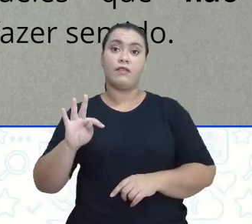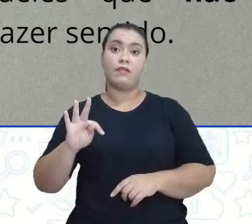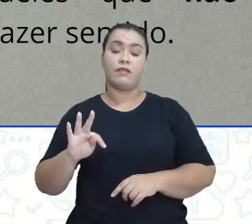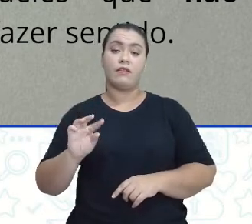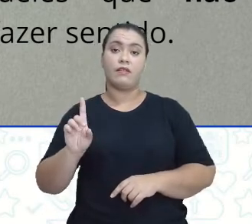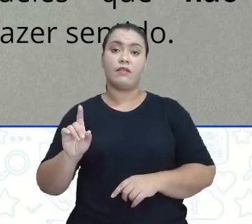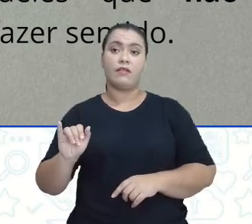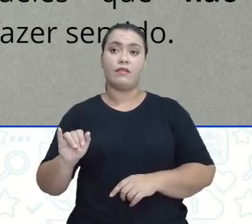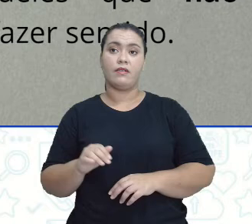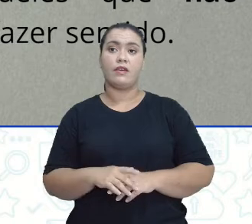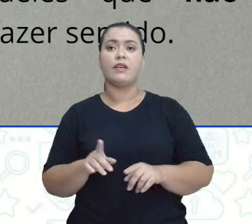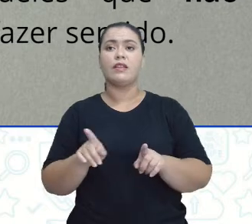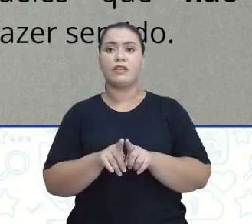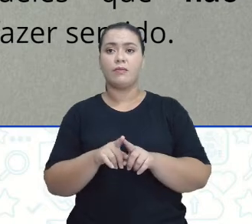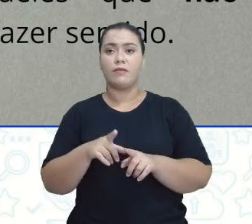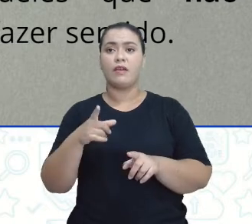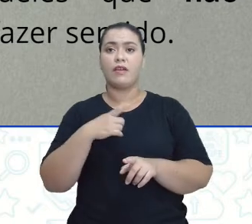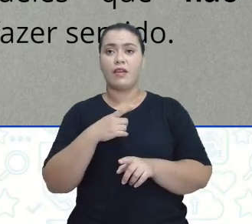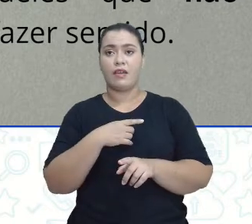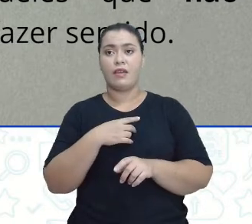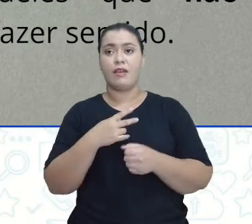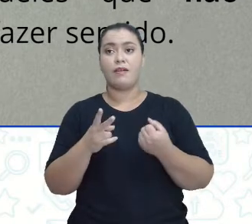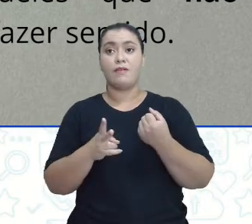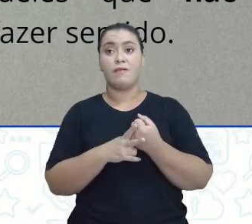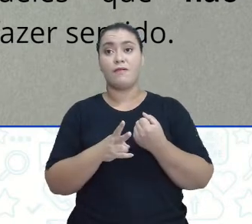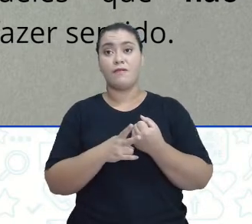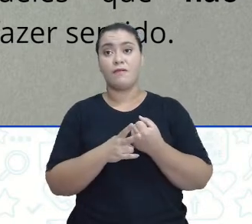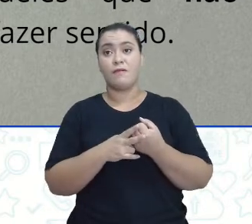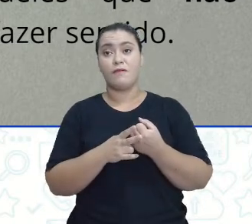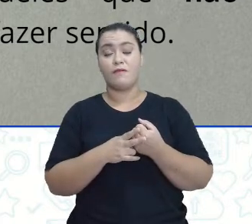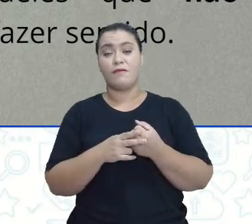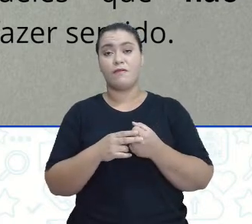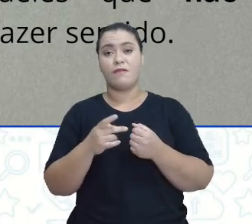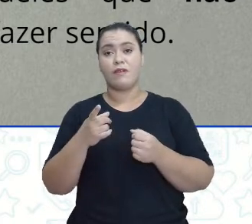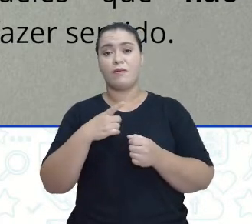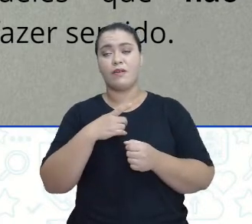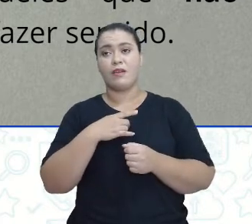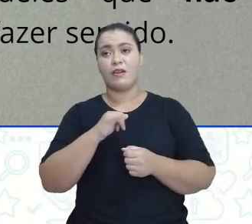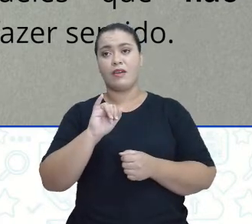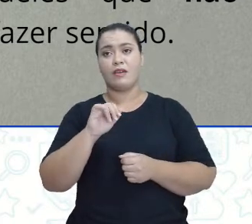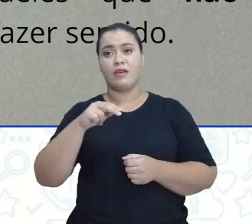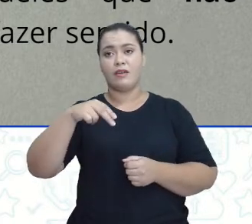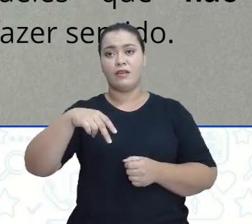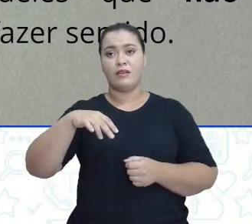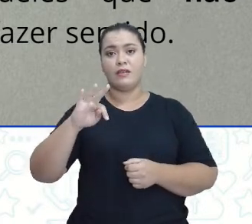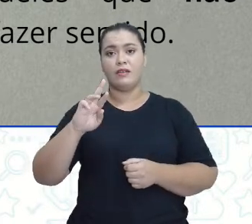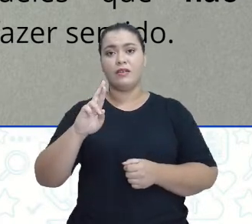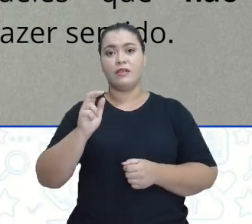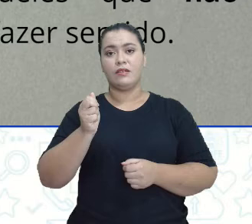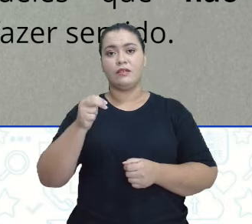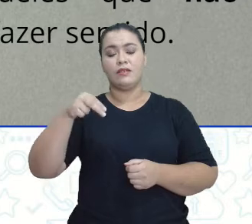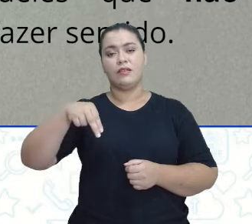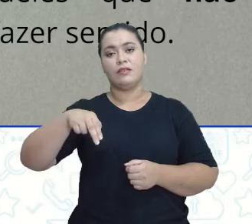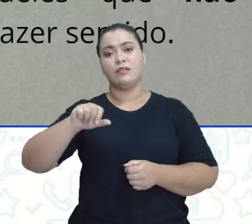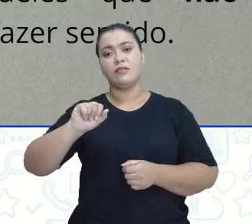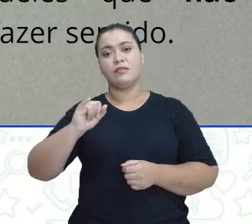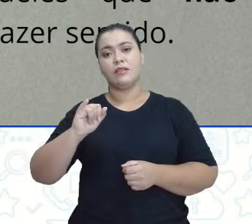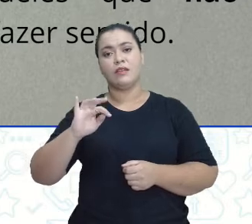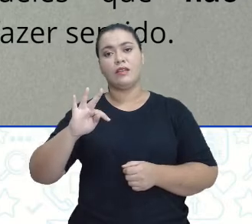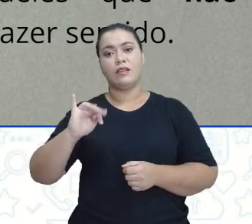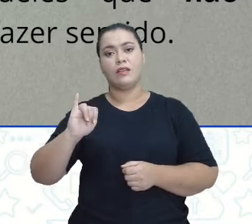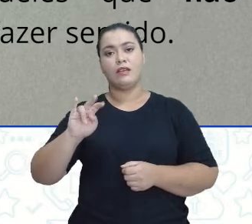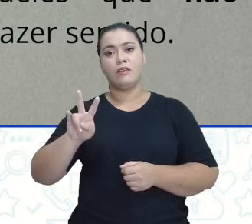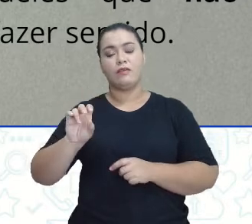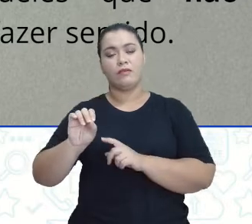aqueles que não precisam de complemento para fazer sentido. Então, são verbos completos. São verbos cuja